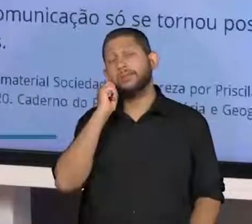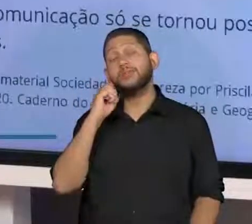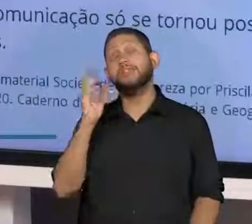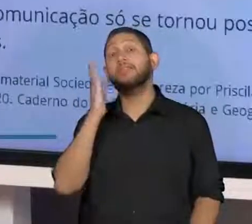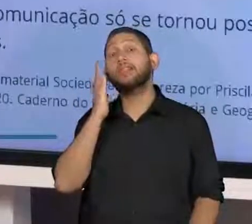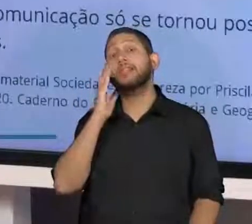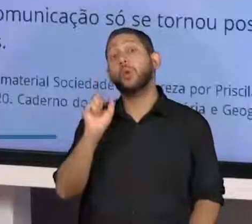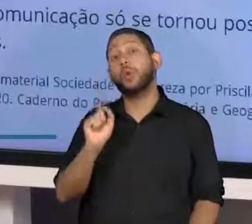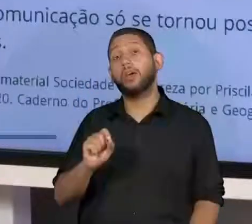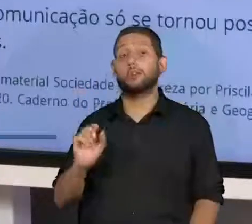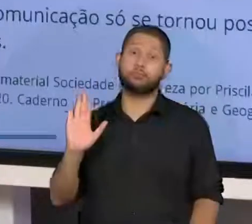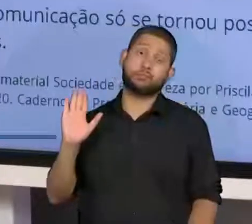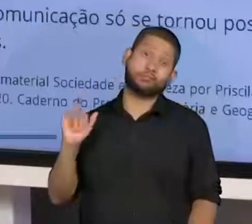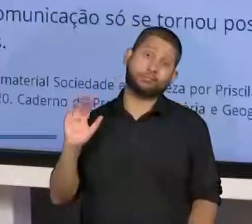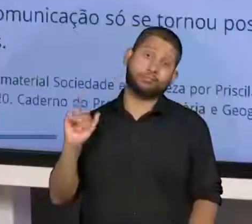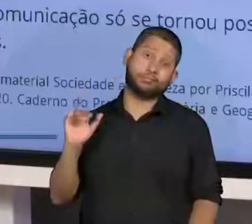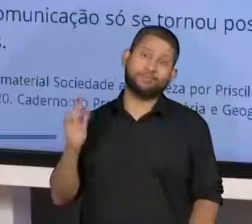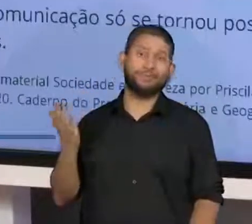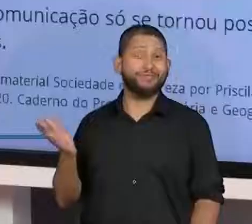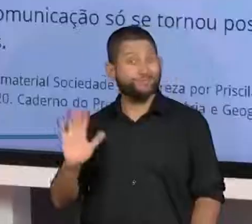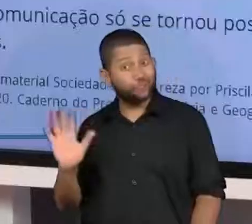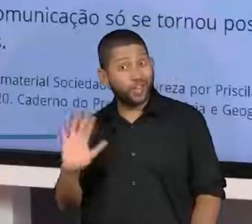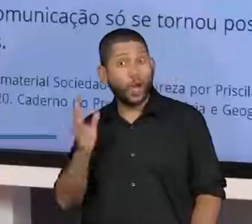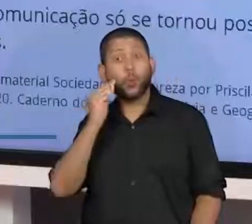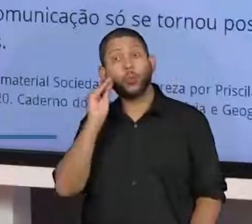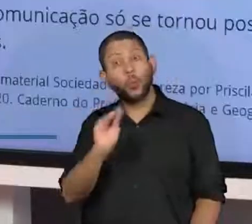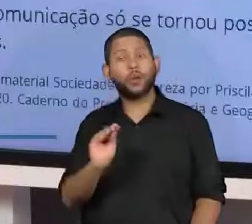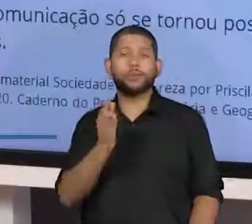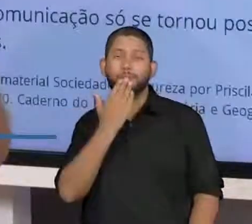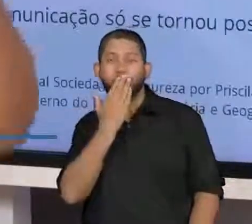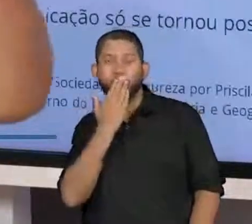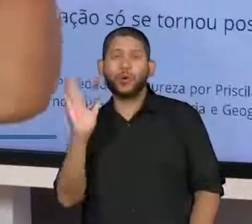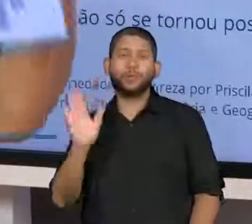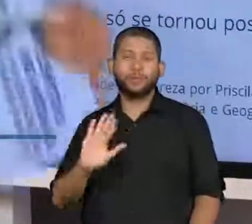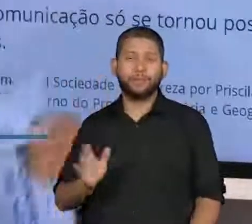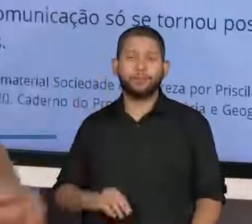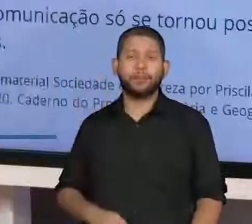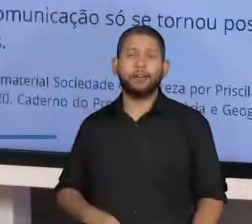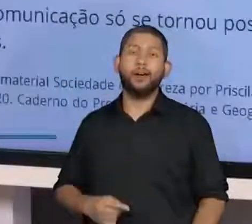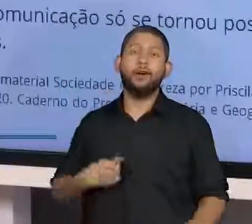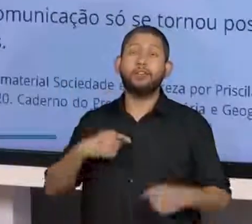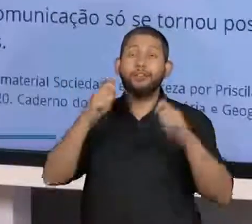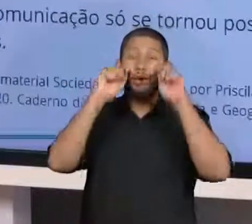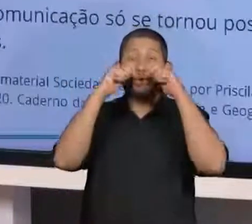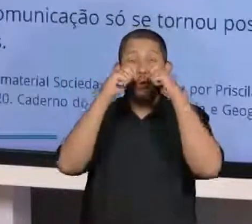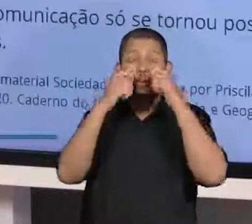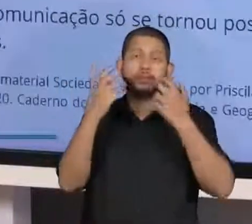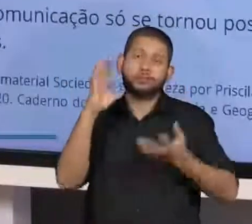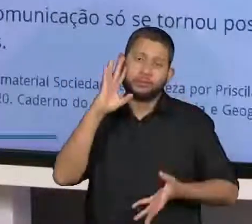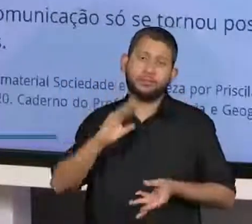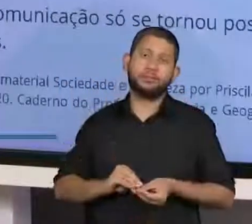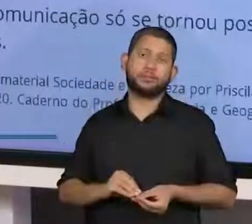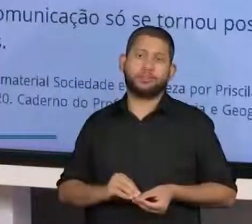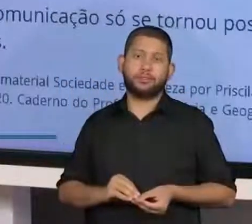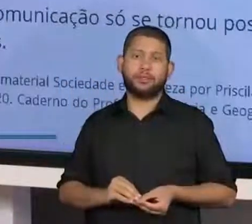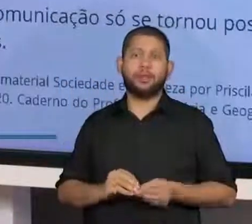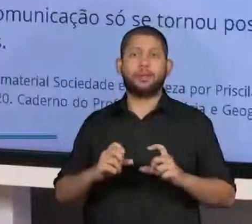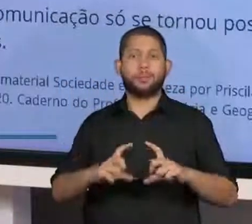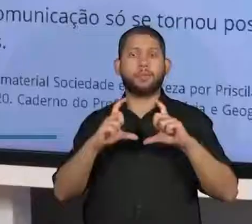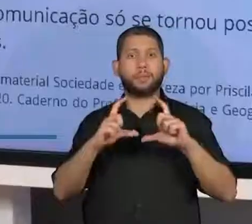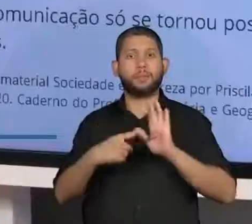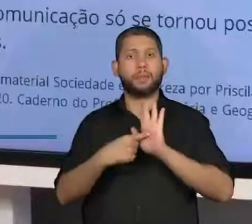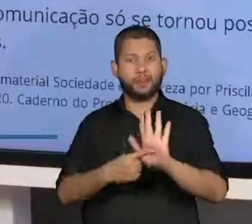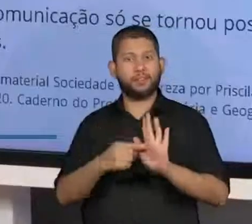entende? Que está dando tchau, que está mandando um beijo. Ou chorando. Você consegue entender isso? Se